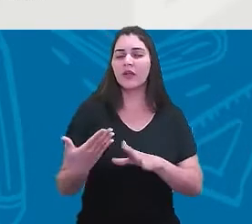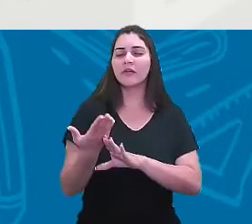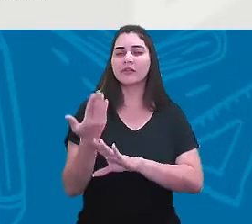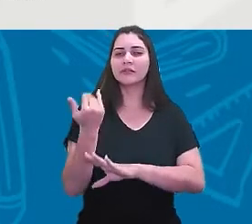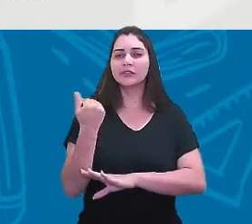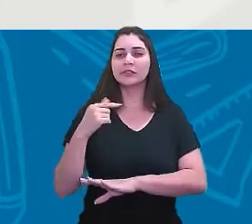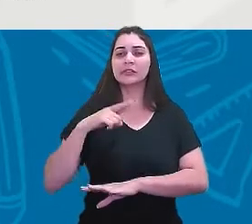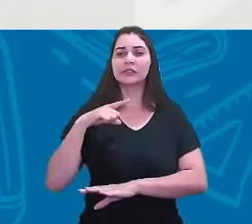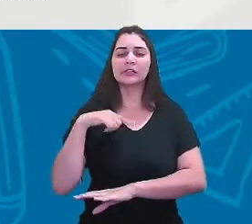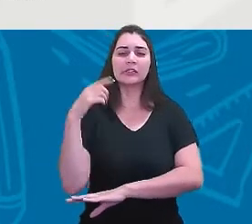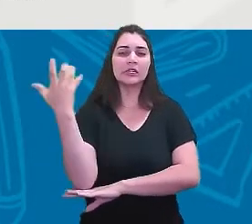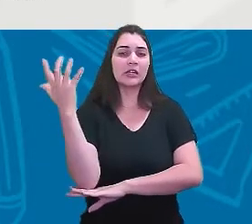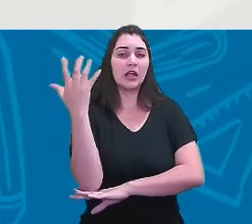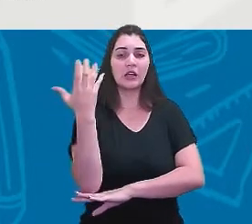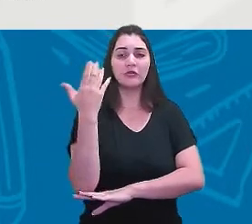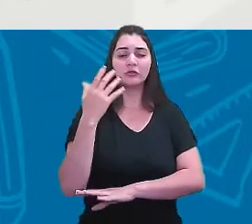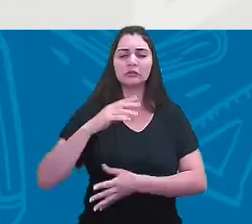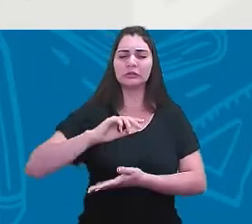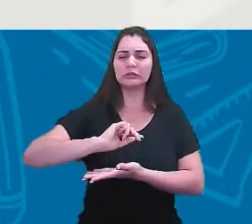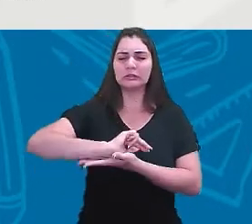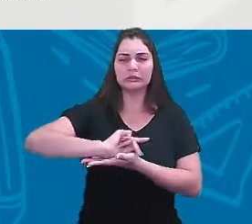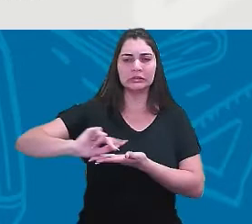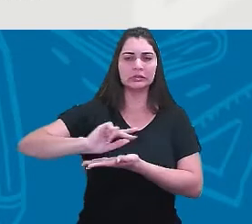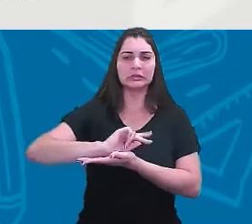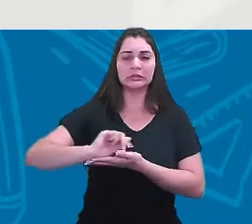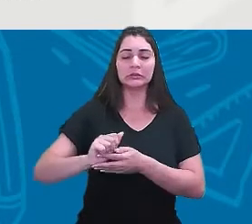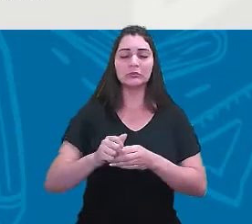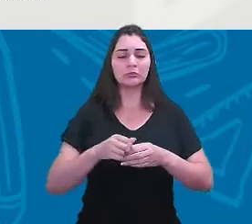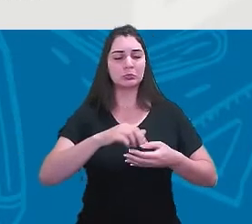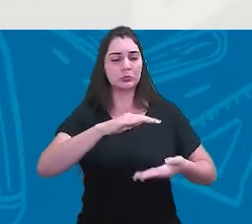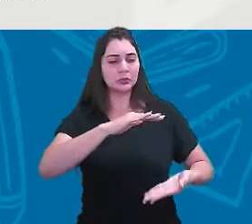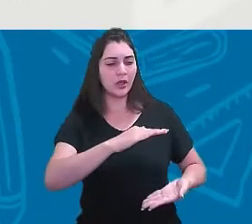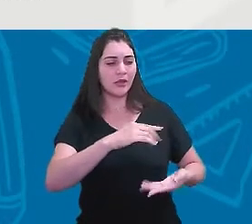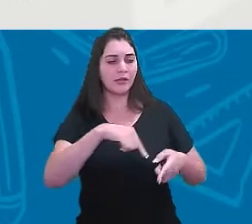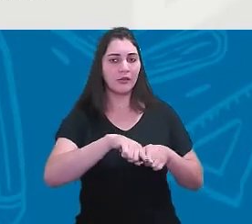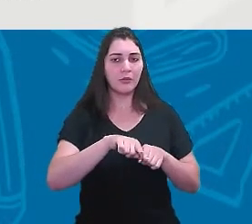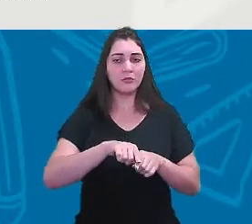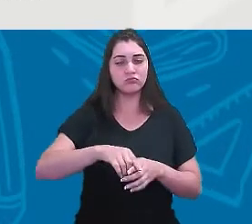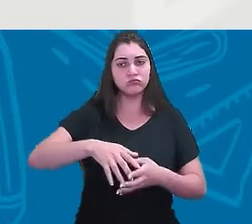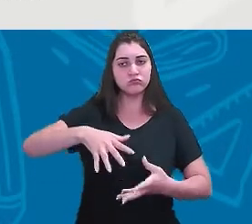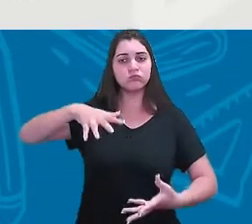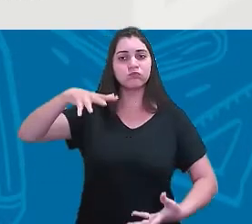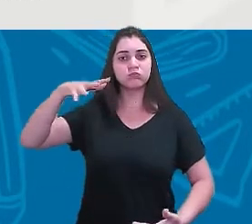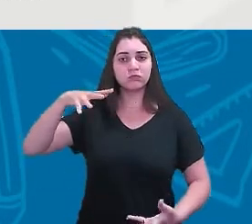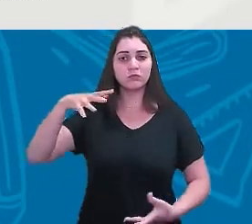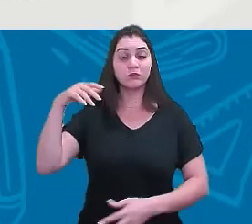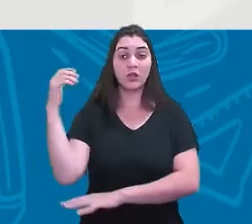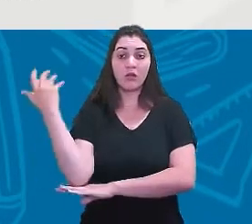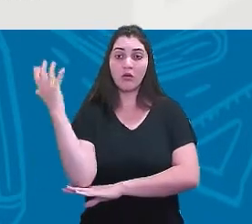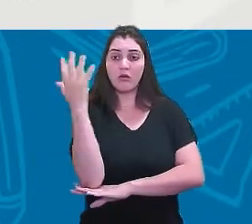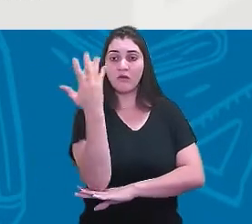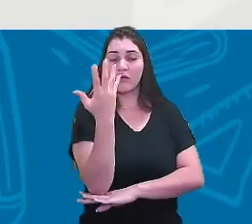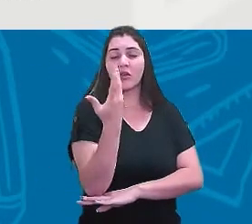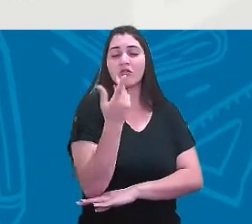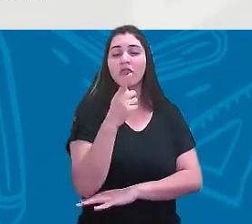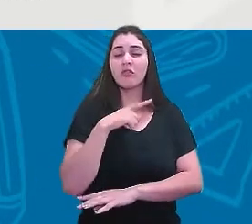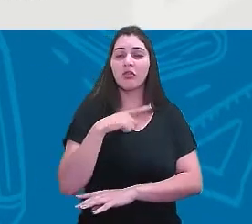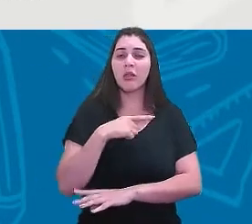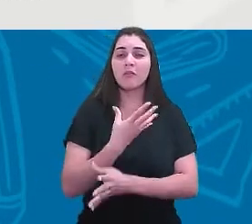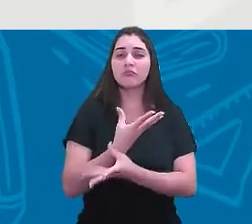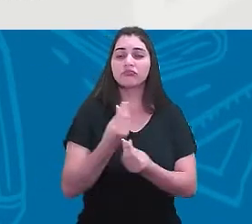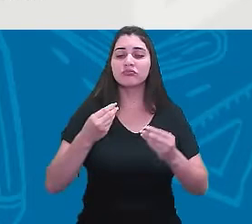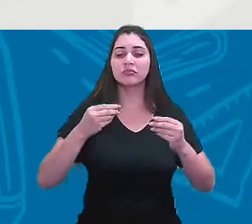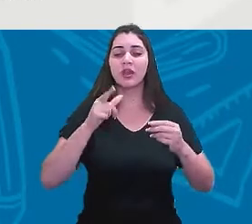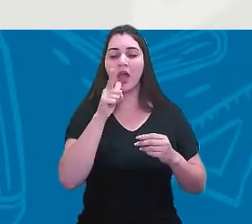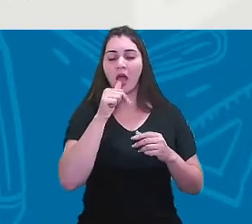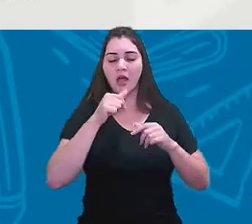Tem árvores de pequeno porte, até árvores de grande porte, né? É uma floresta úmida, portanto, dentro da